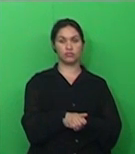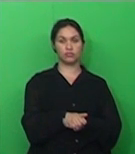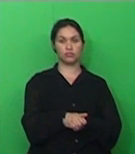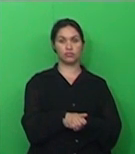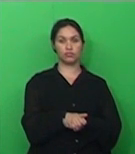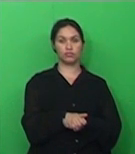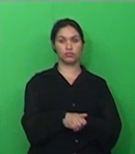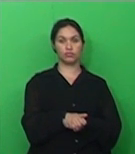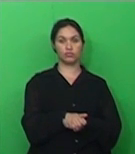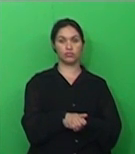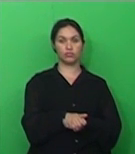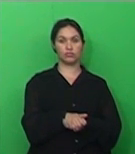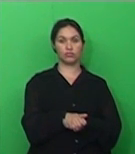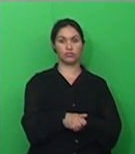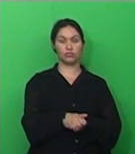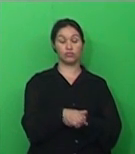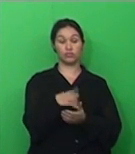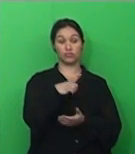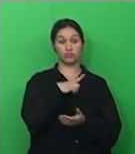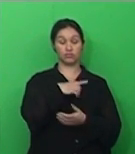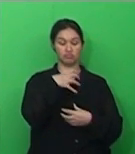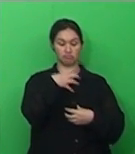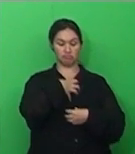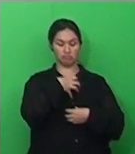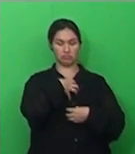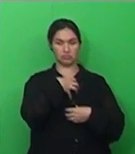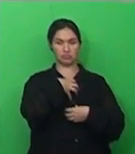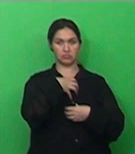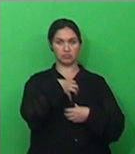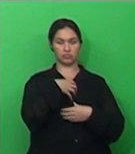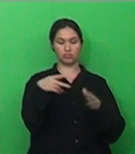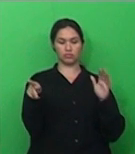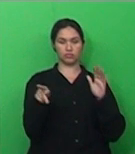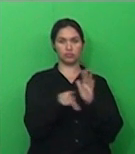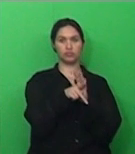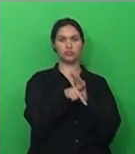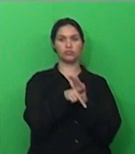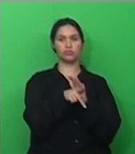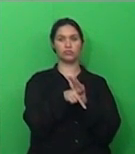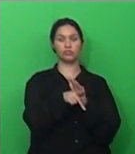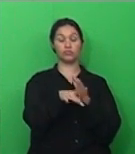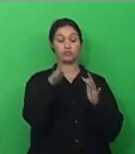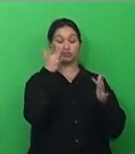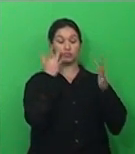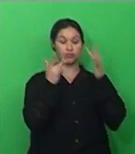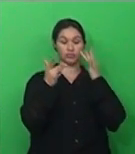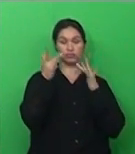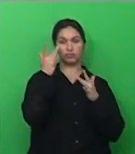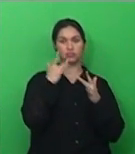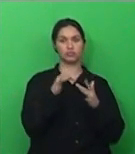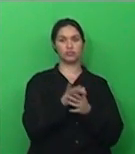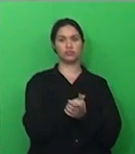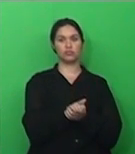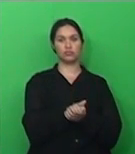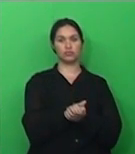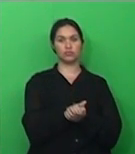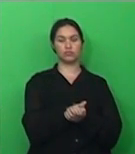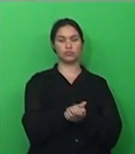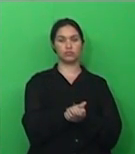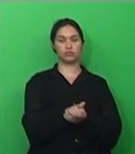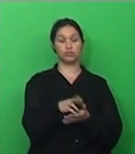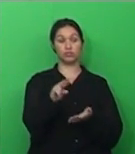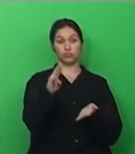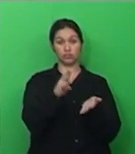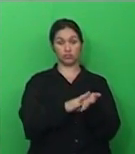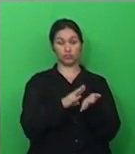características, seu modo particular de atuar diante ao seu público. Ante o exposto, ouvido plenário e atendidas as